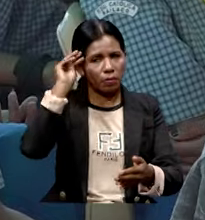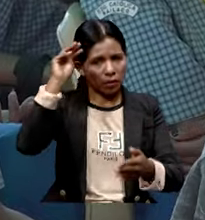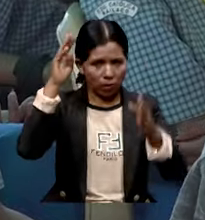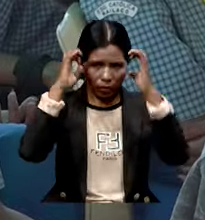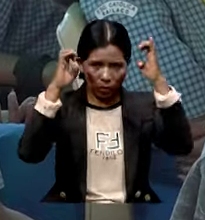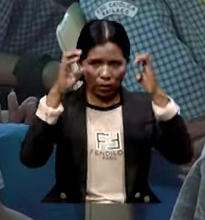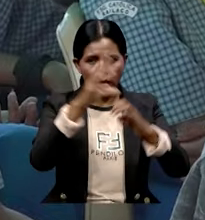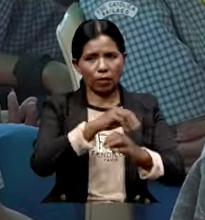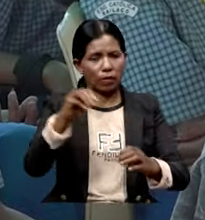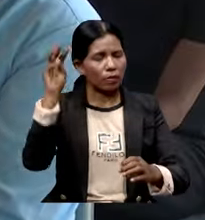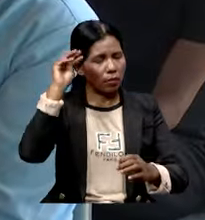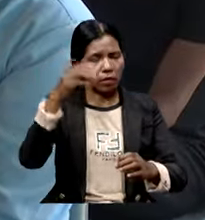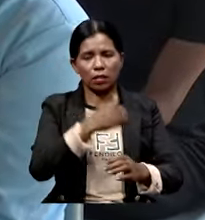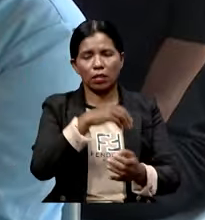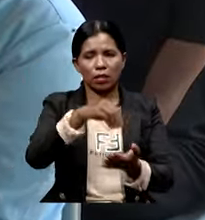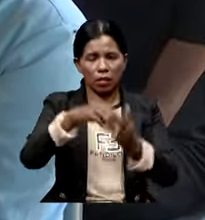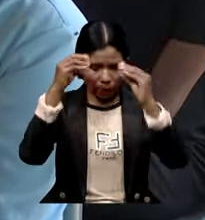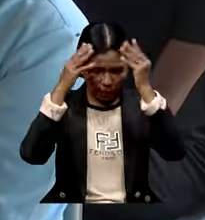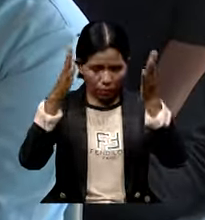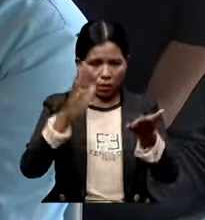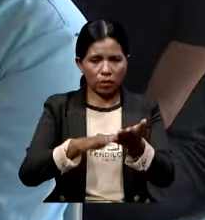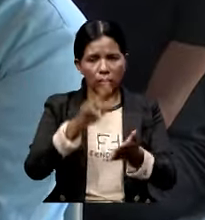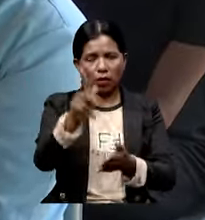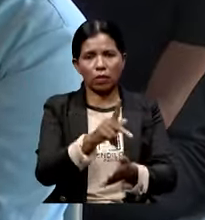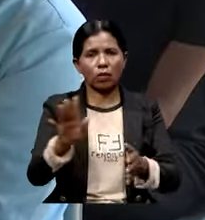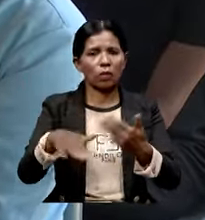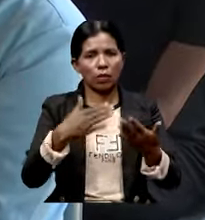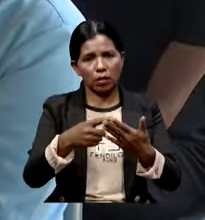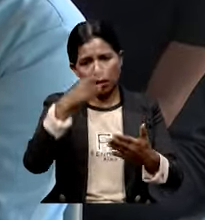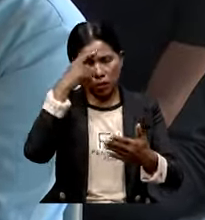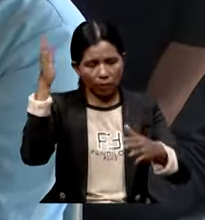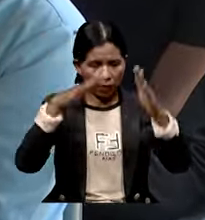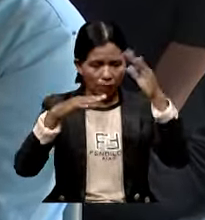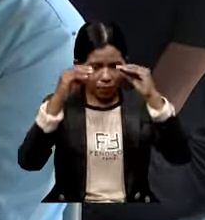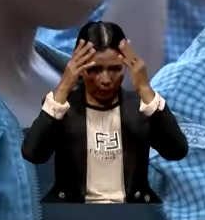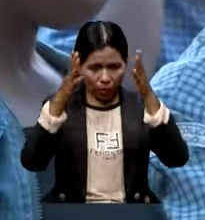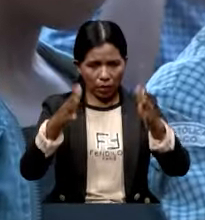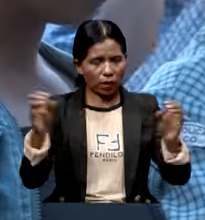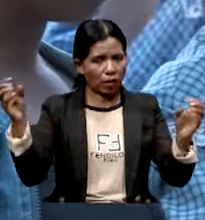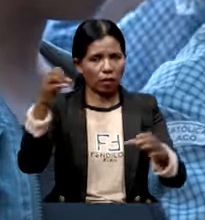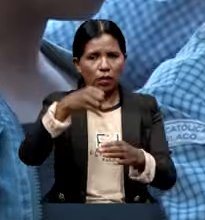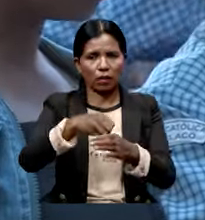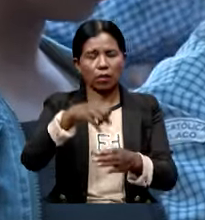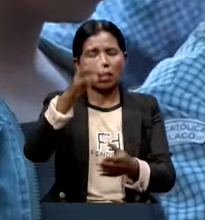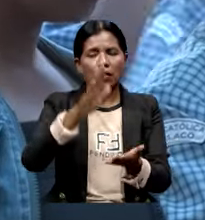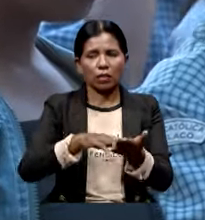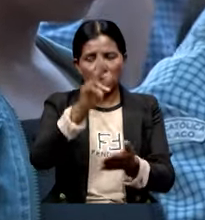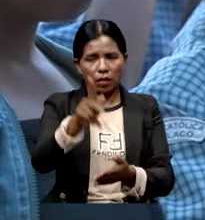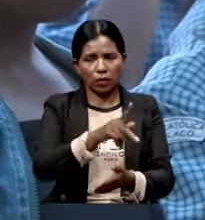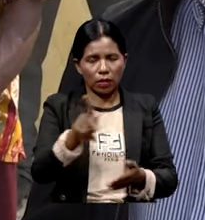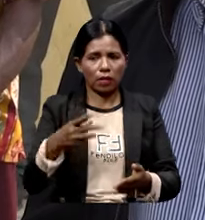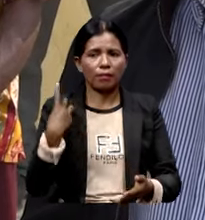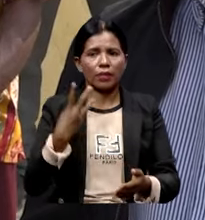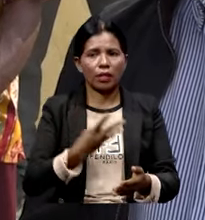Educação, Ministério Cidadão Bele coloca professor da Escola Católica Sira, tamba problema menos professor, lá inclui a Escola Católica Sira. E tem